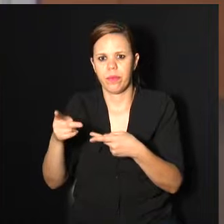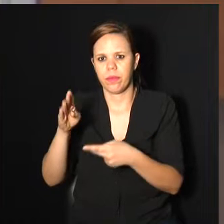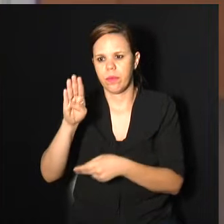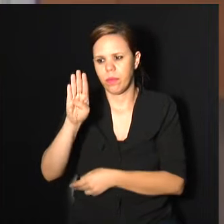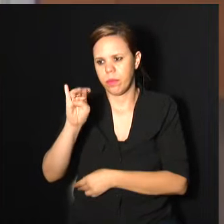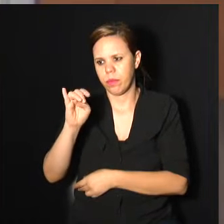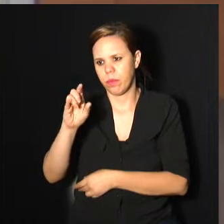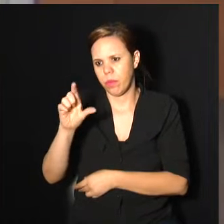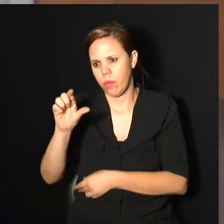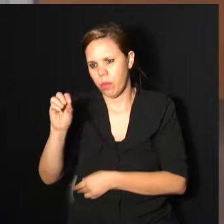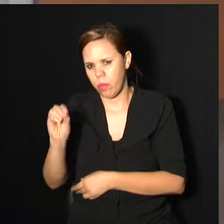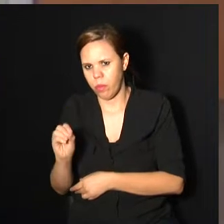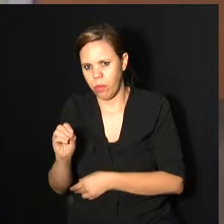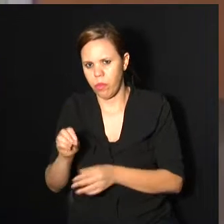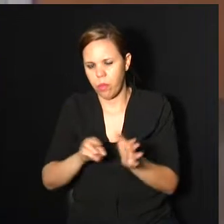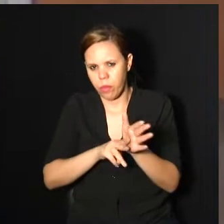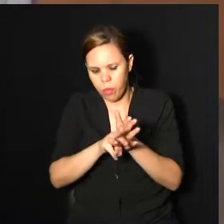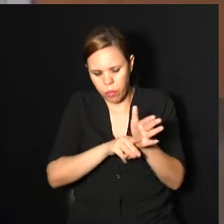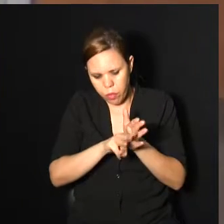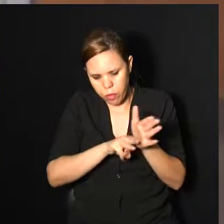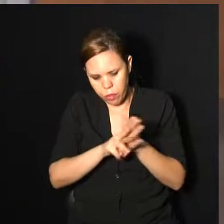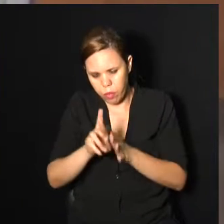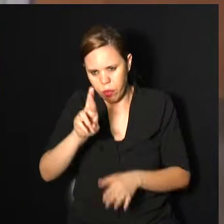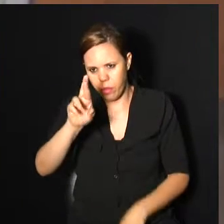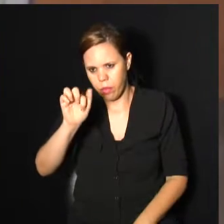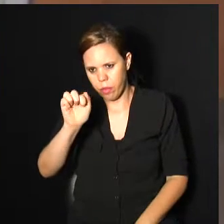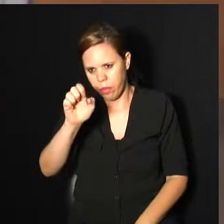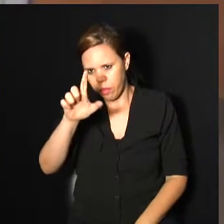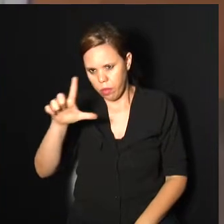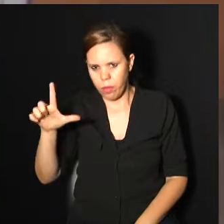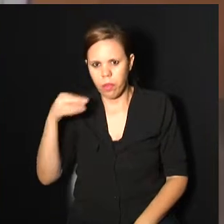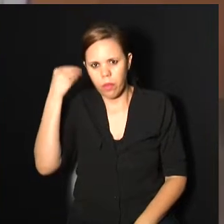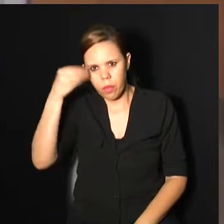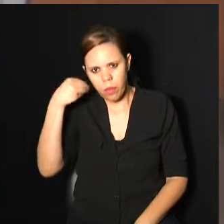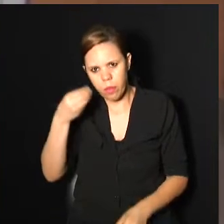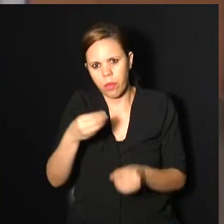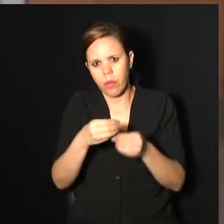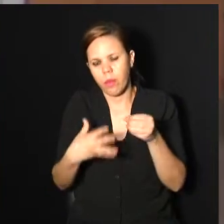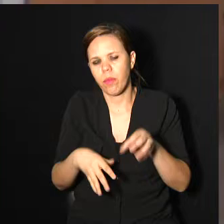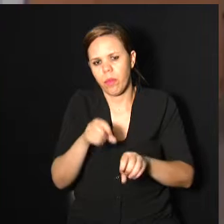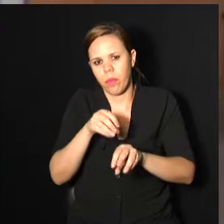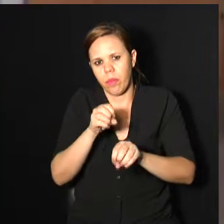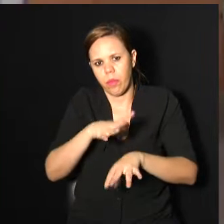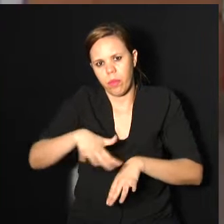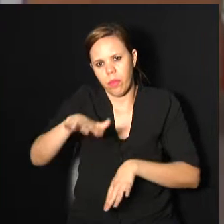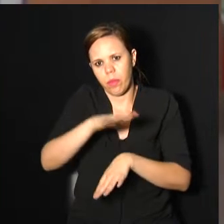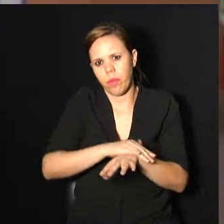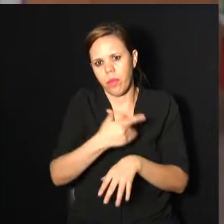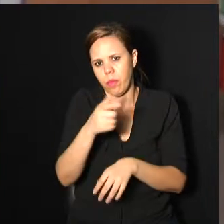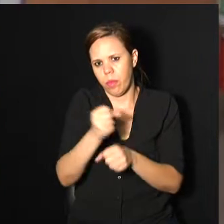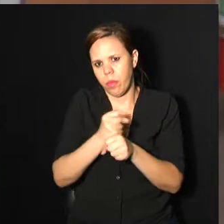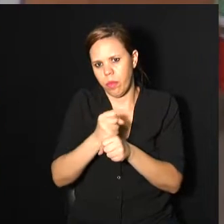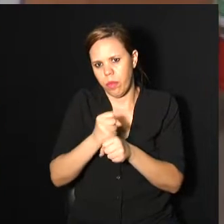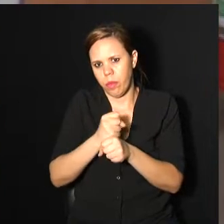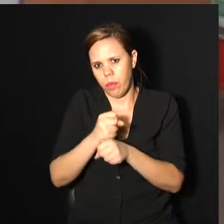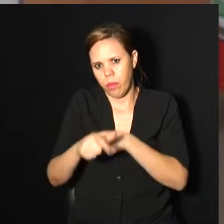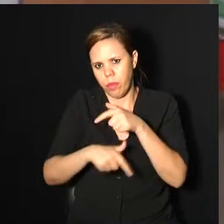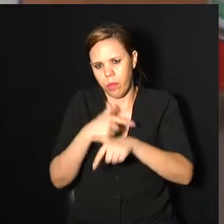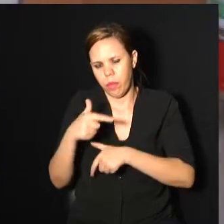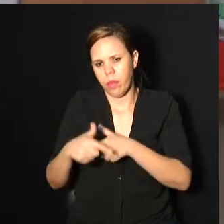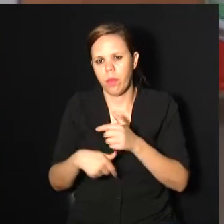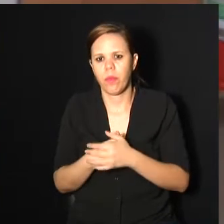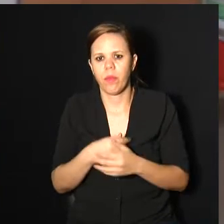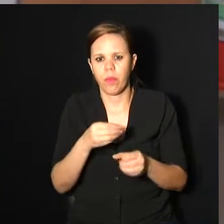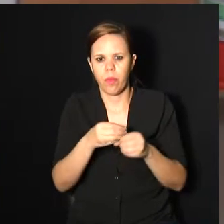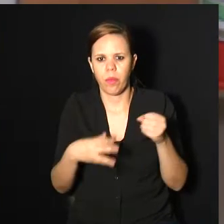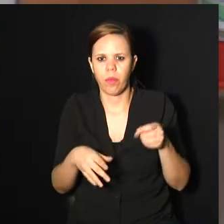biólogo molecular Rafael Bento, com experiência em geração de conteúdo educacional há mais de 10 anos em geração de